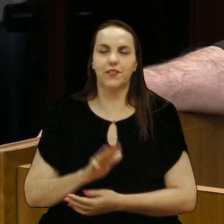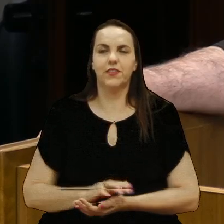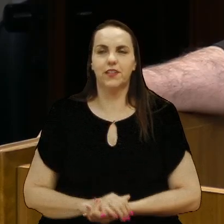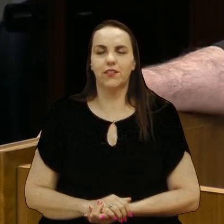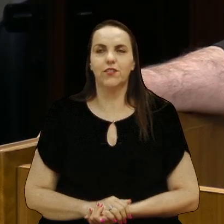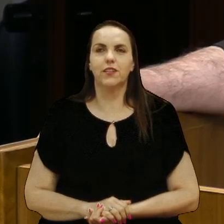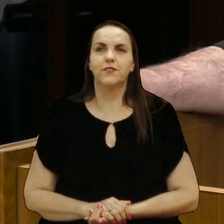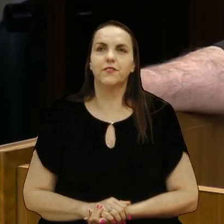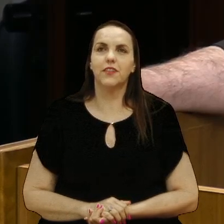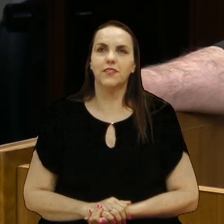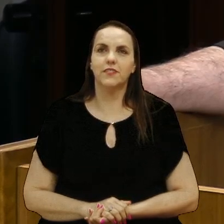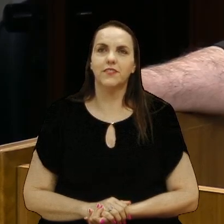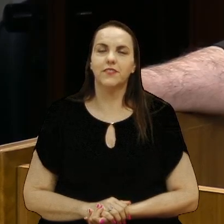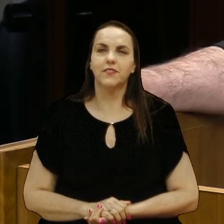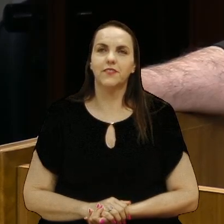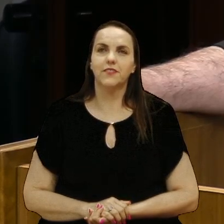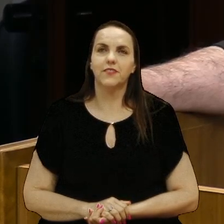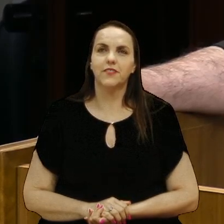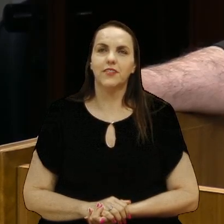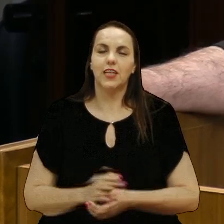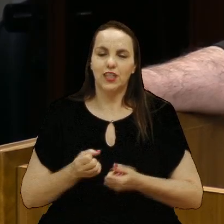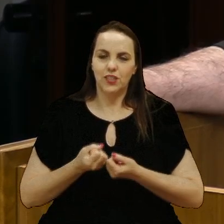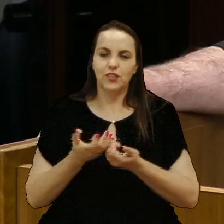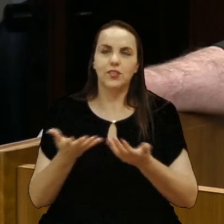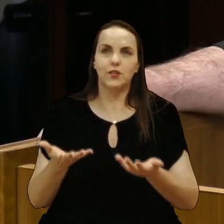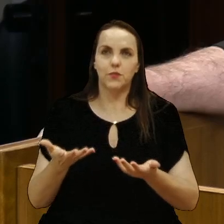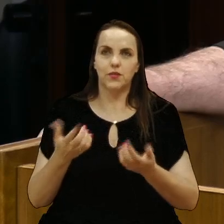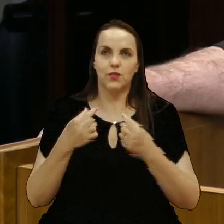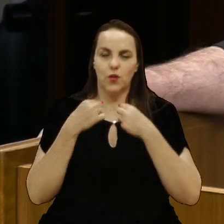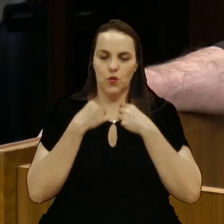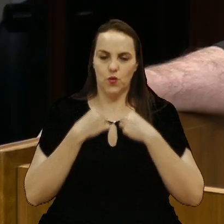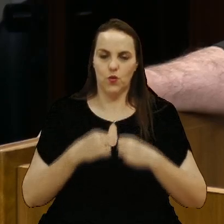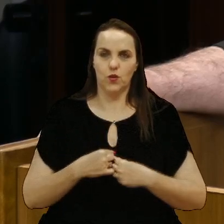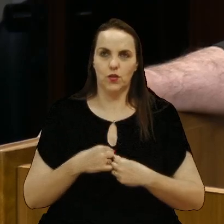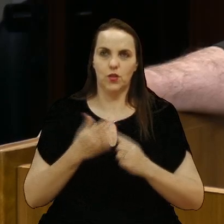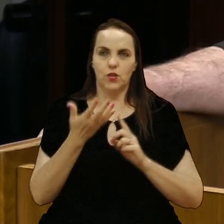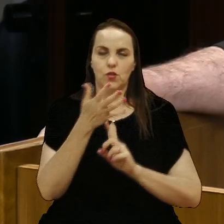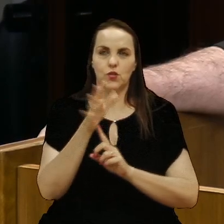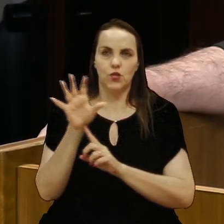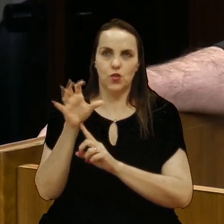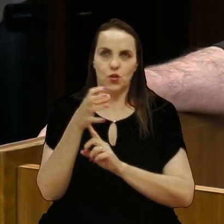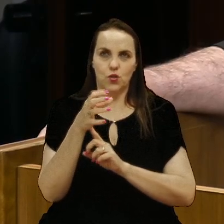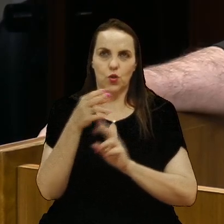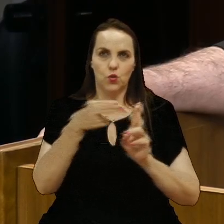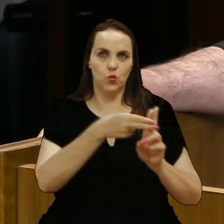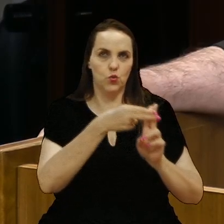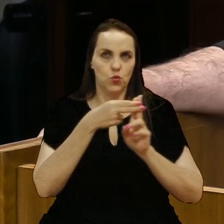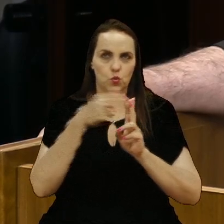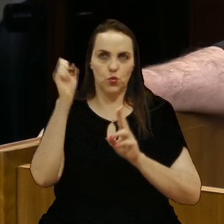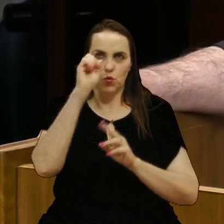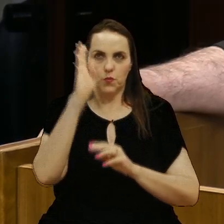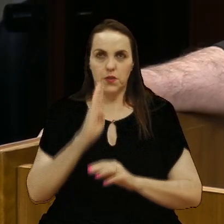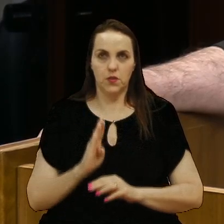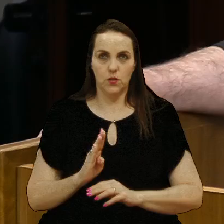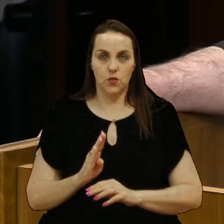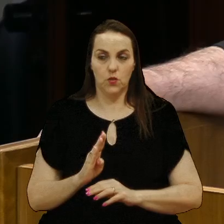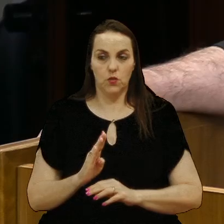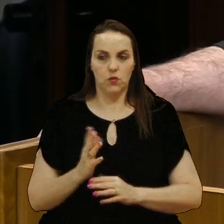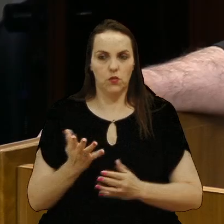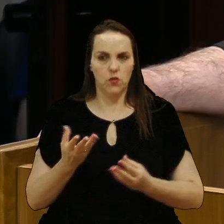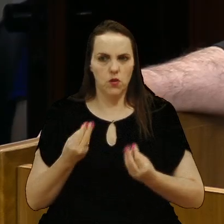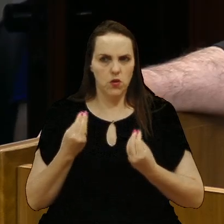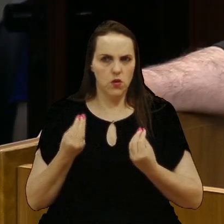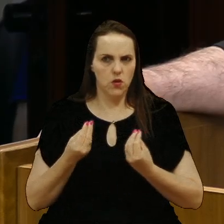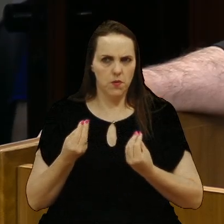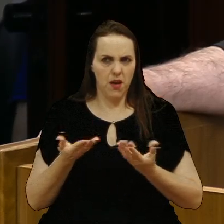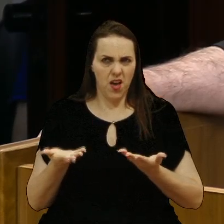o projeto que garantia a distribuição de cordões de girassol pelo SUS no Brasil. Olha o nível que a gente chegou.